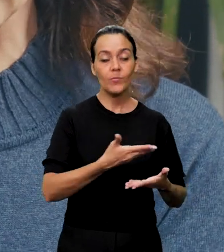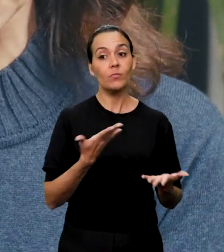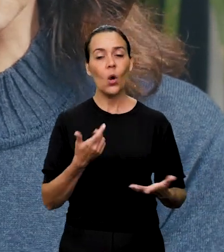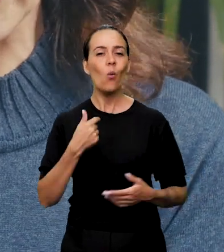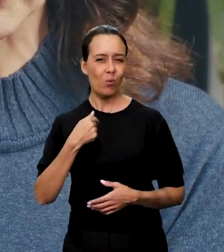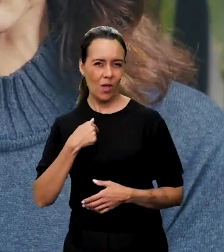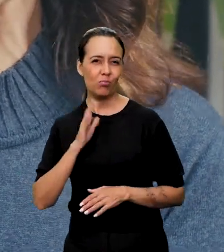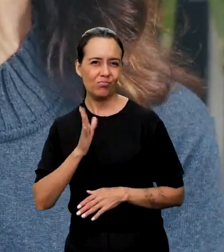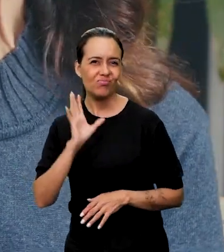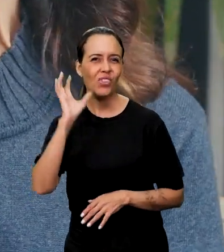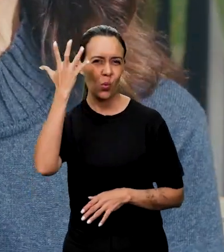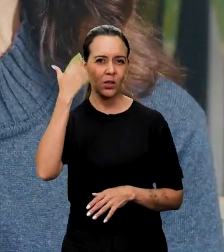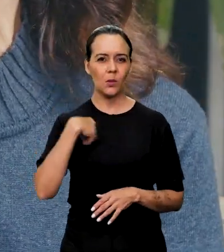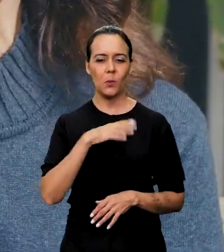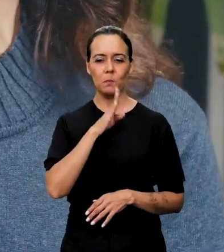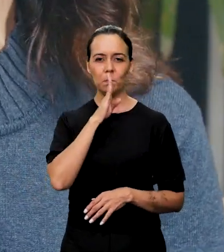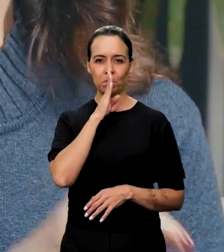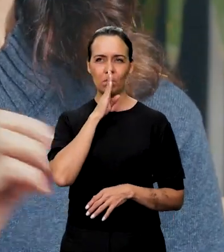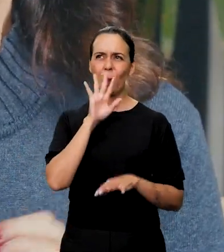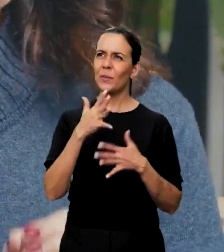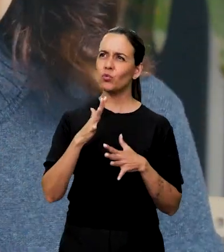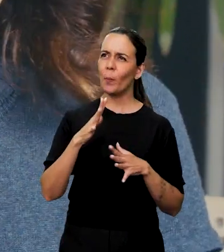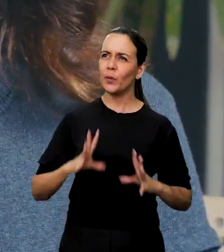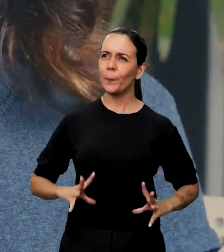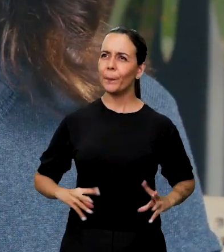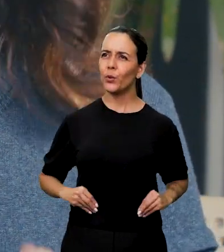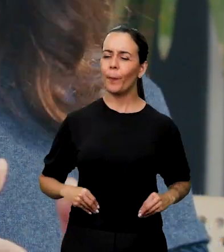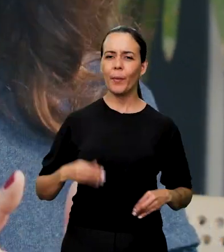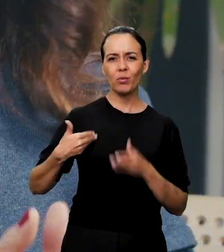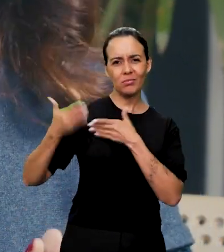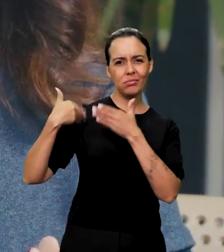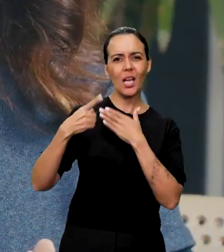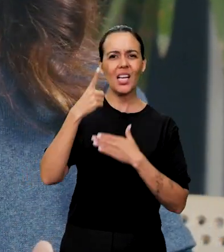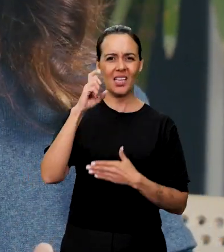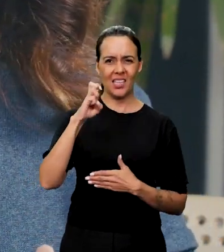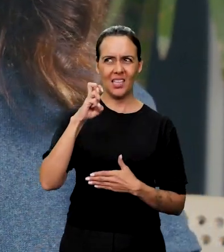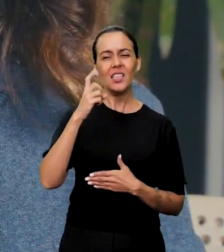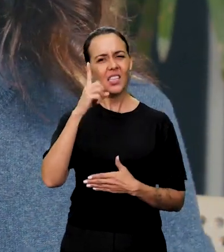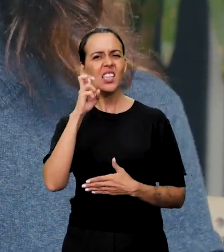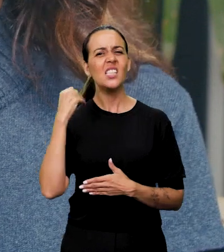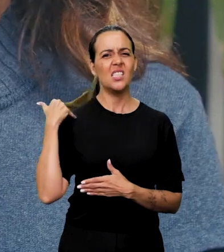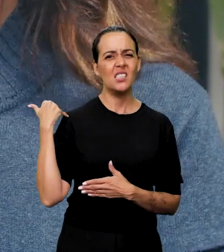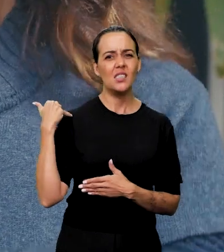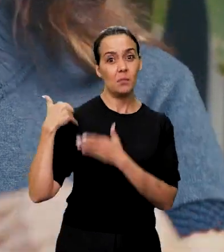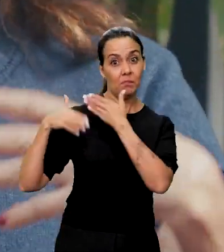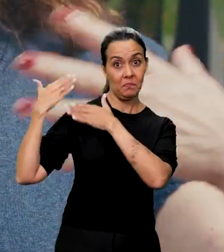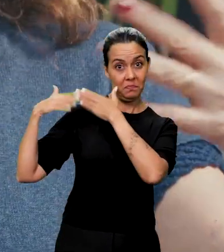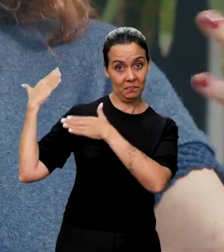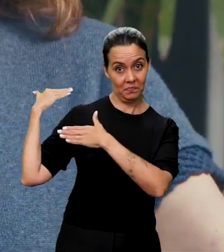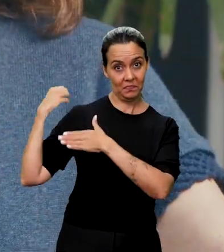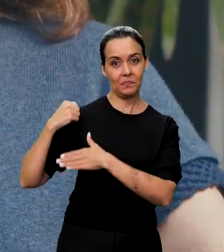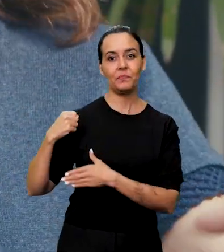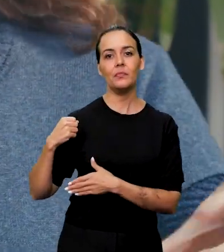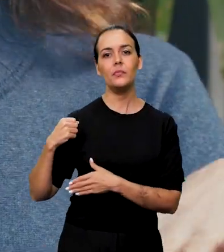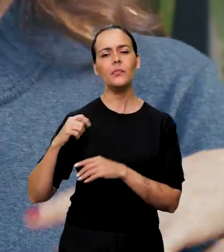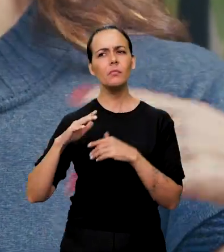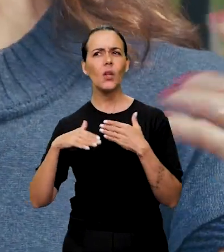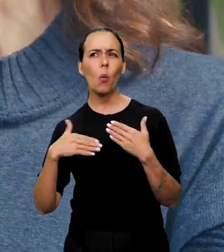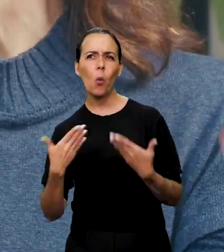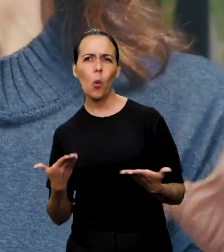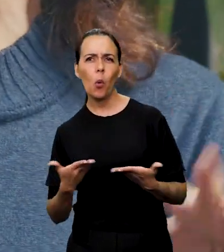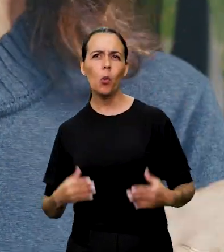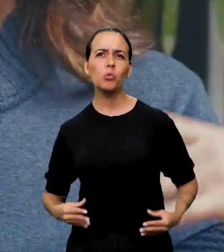eu entrei na menopausa há mais ou menos uns 15 anos atrás. E as coisas mudam rápido, porque quando eu entrei na menopausa, hoje em dia a menopausa dá like,